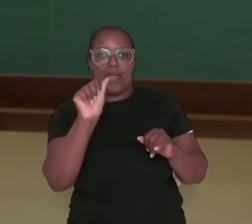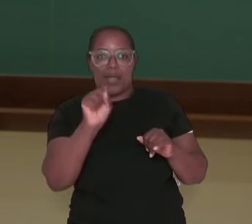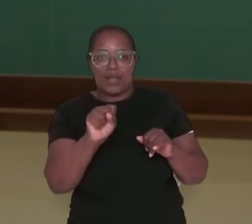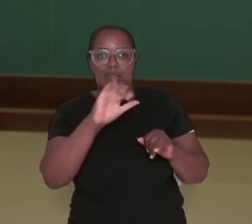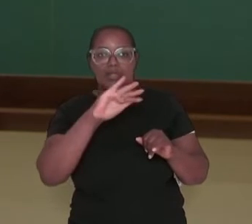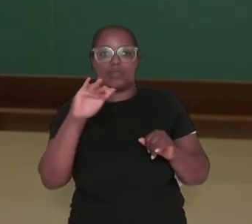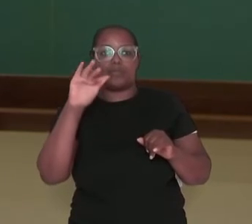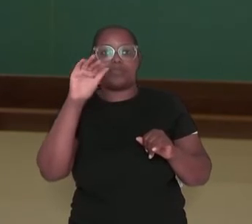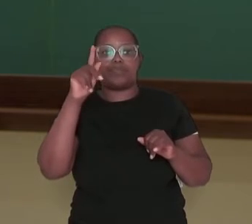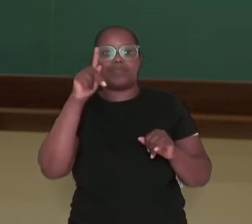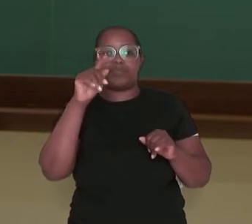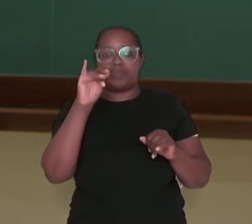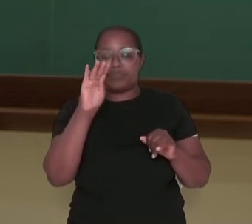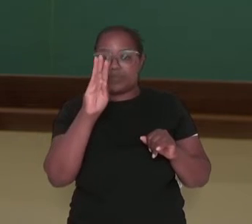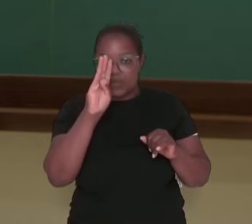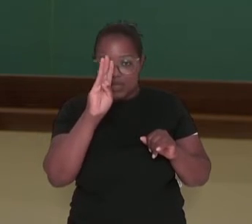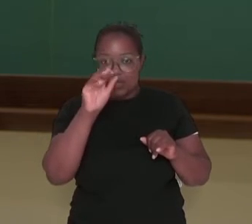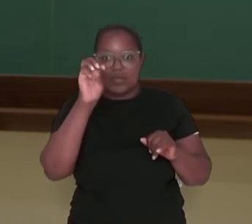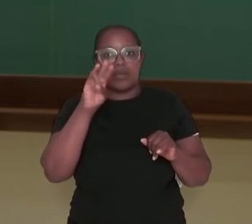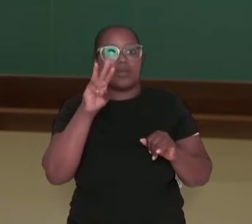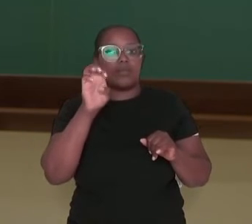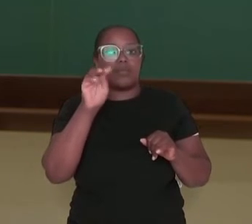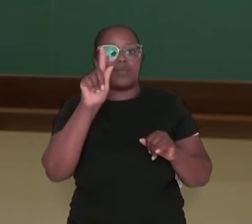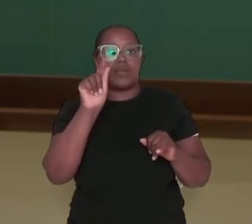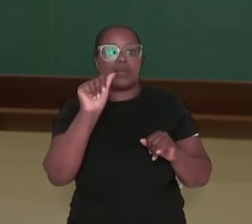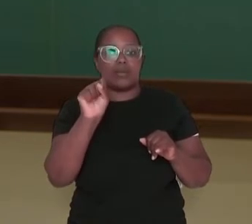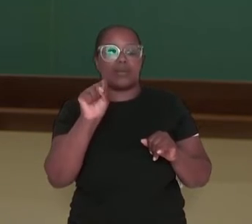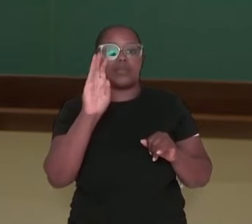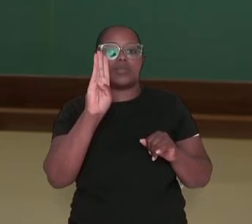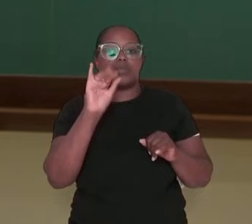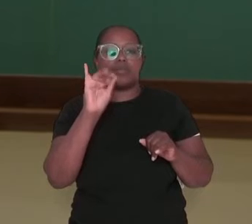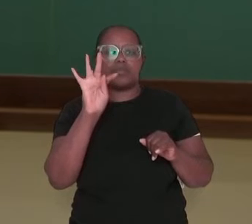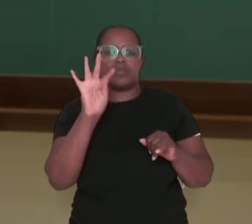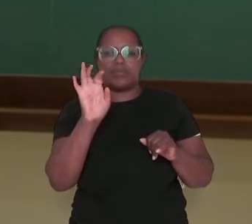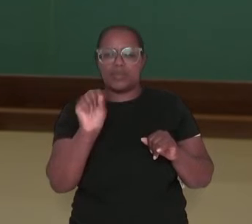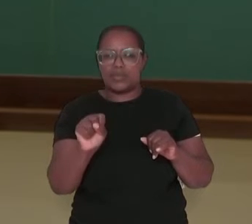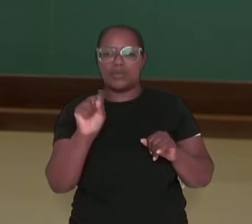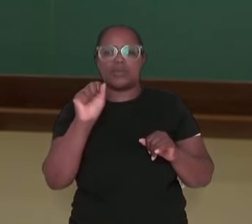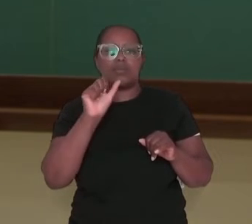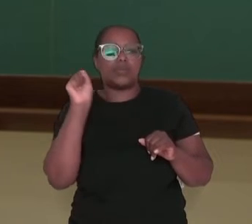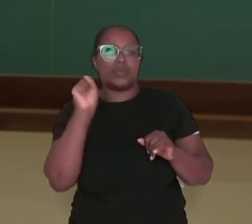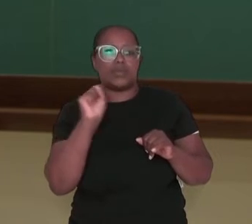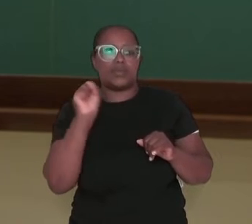MB, megabyte. A pergunta, pessoal, é verdadeira? Olha só.